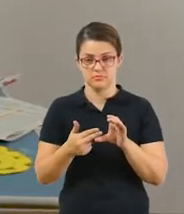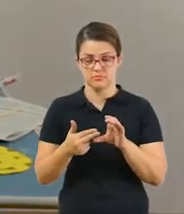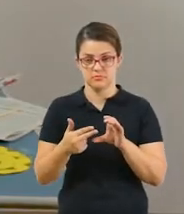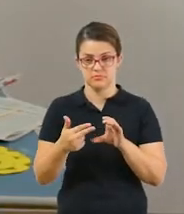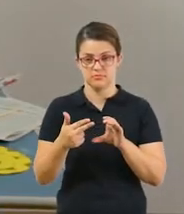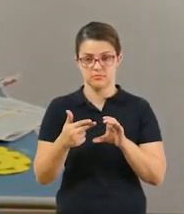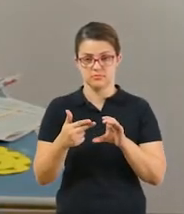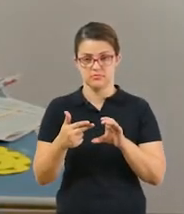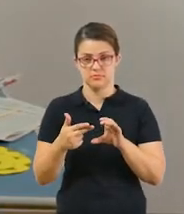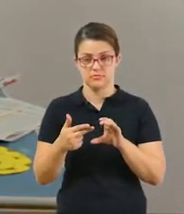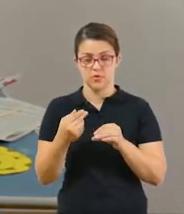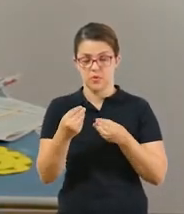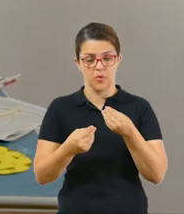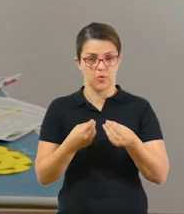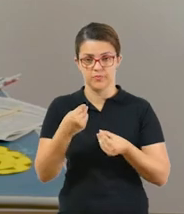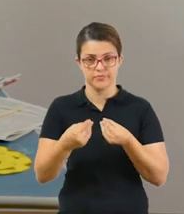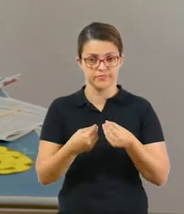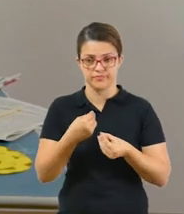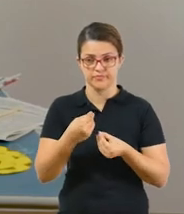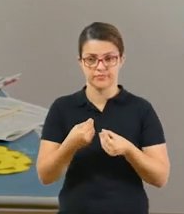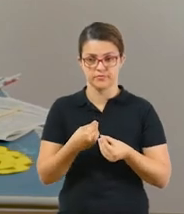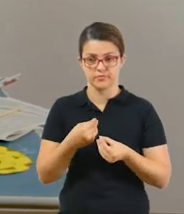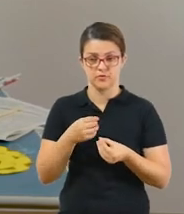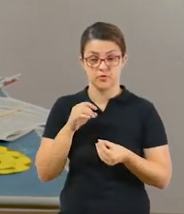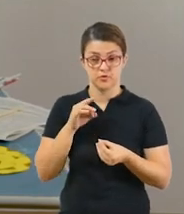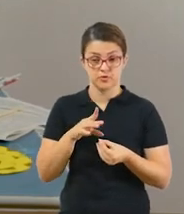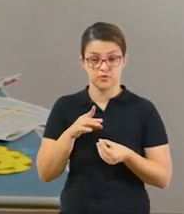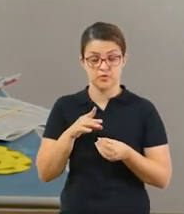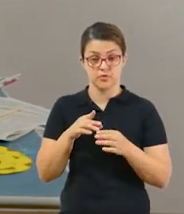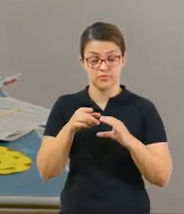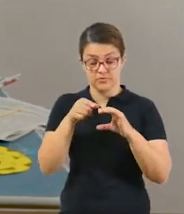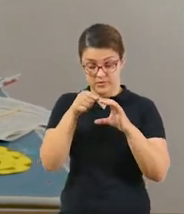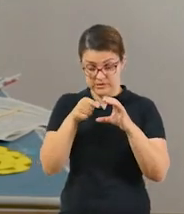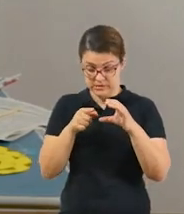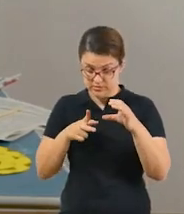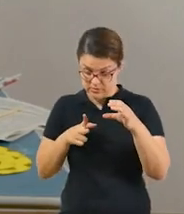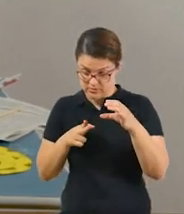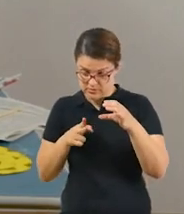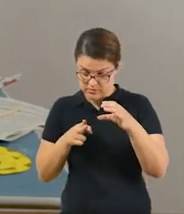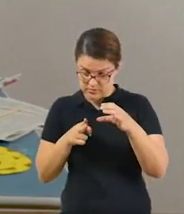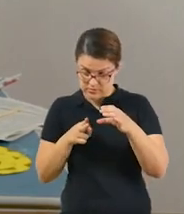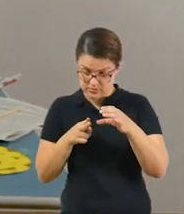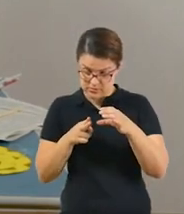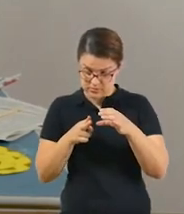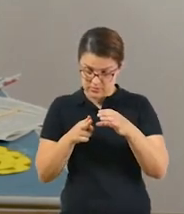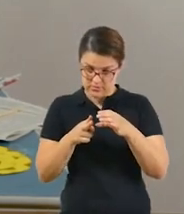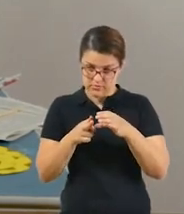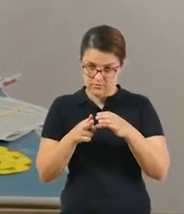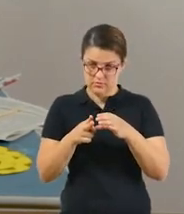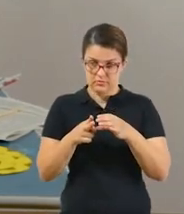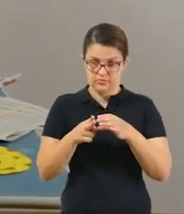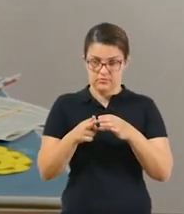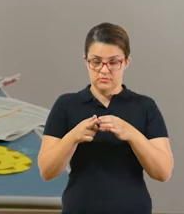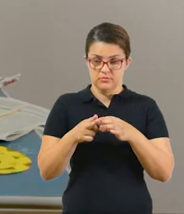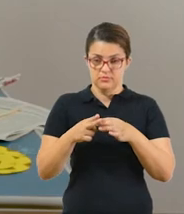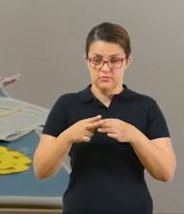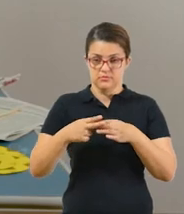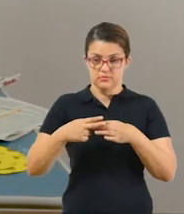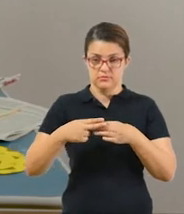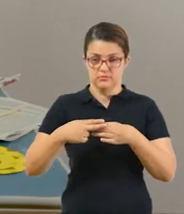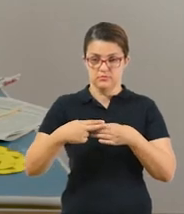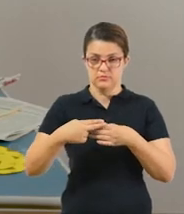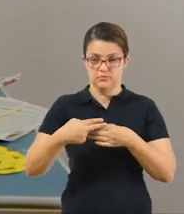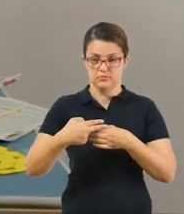oi e aí nós podemos fazer assim olha só somente seguindo a linha cortando até o